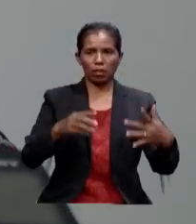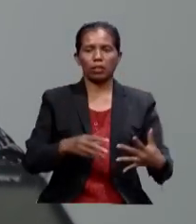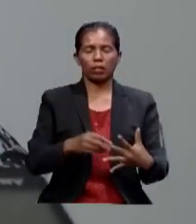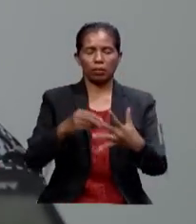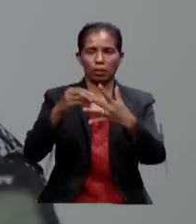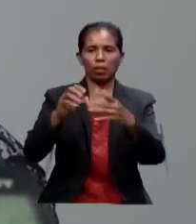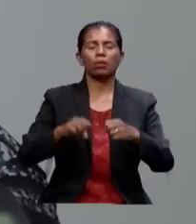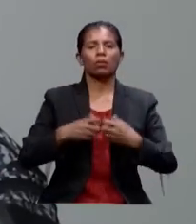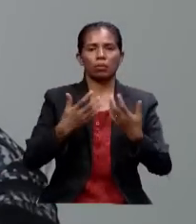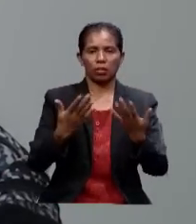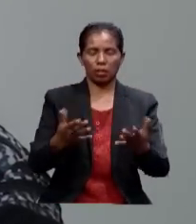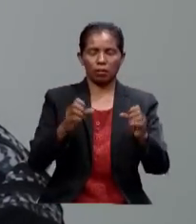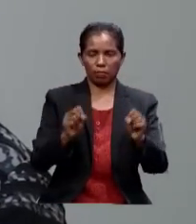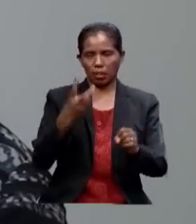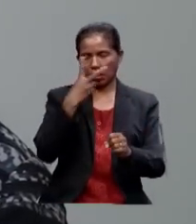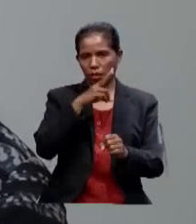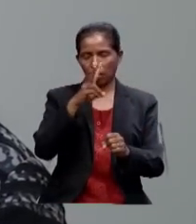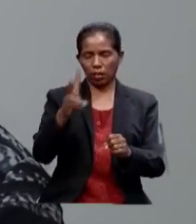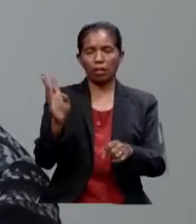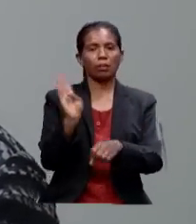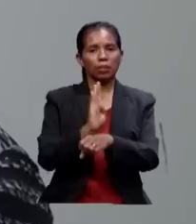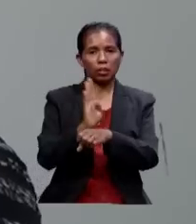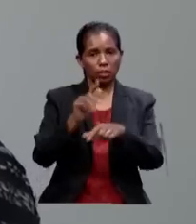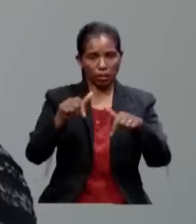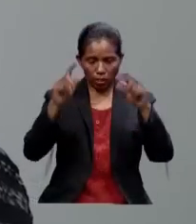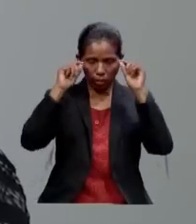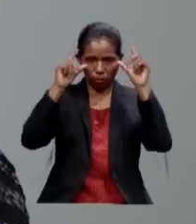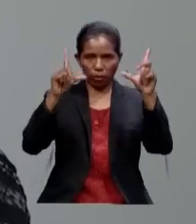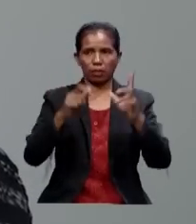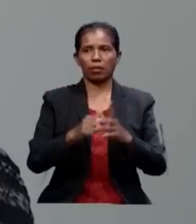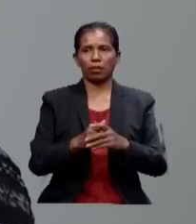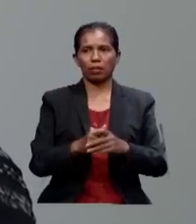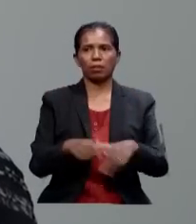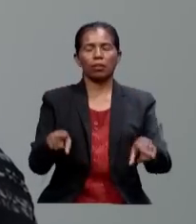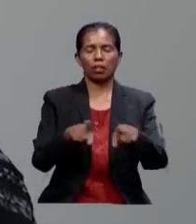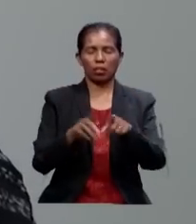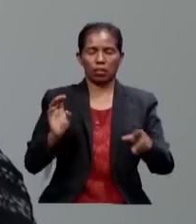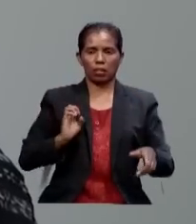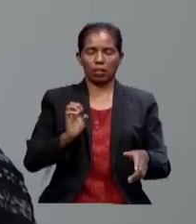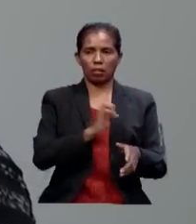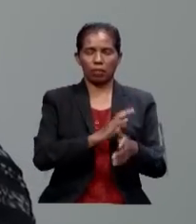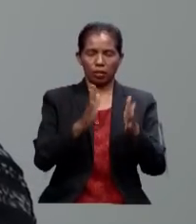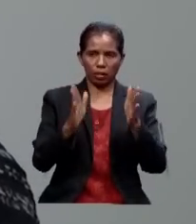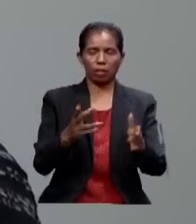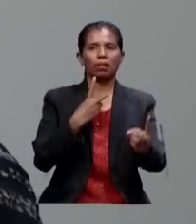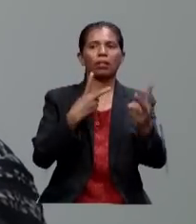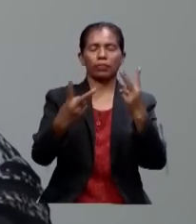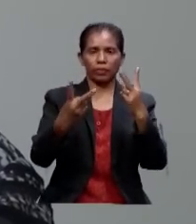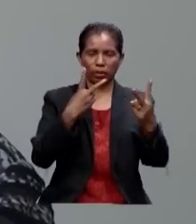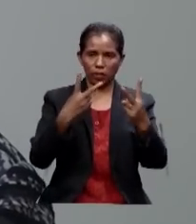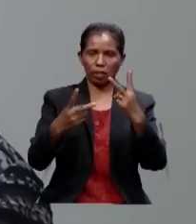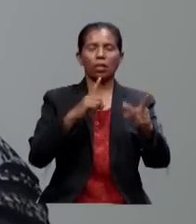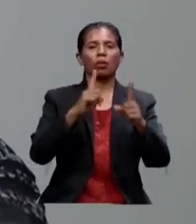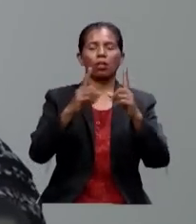au insama atu bele hare business ia Timor nia mus fui maksai ambassador ne venia mai visita kuali